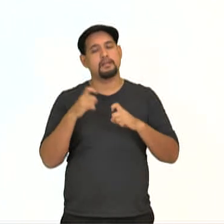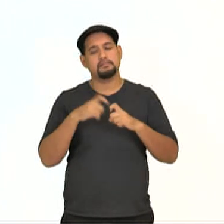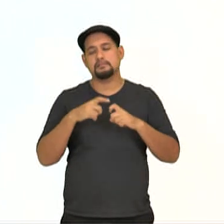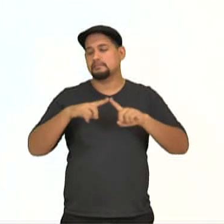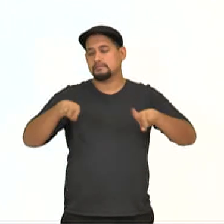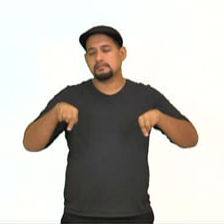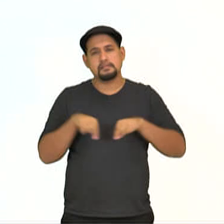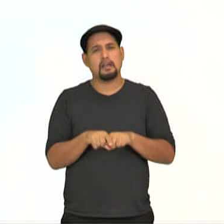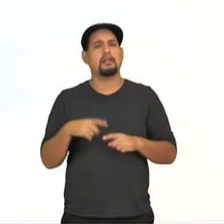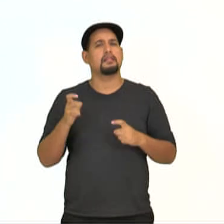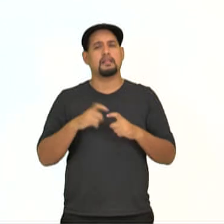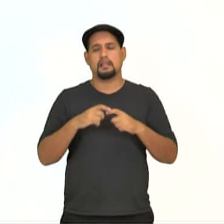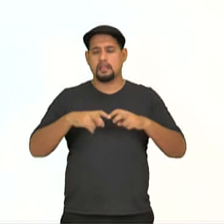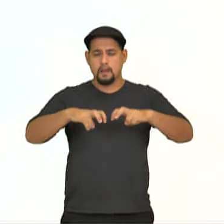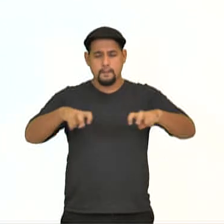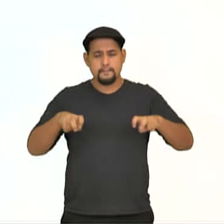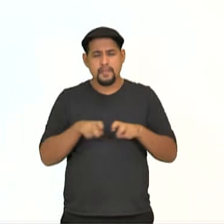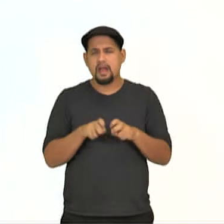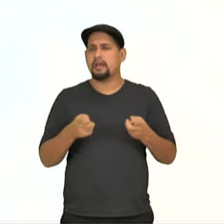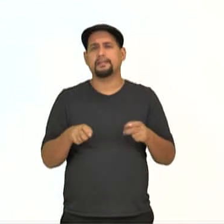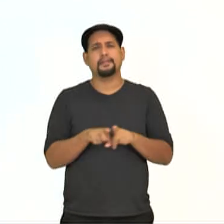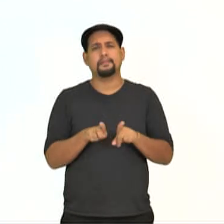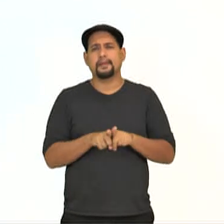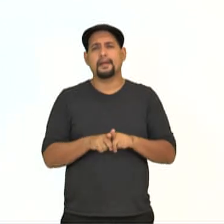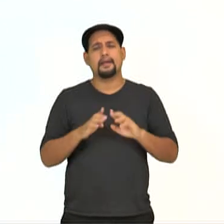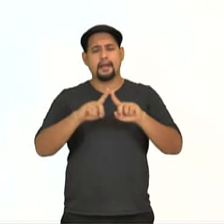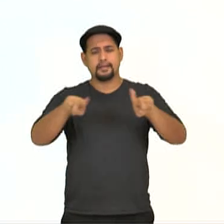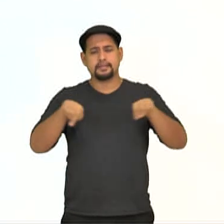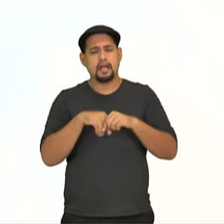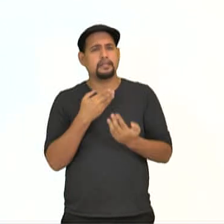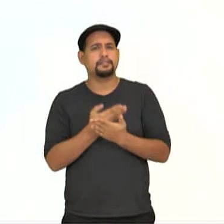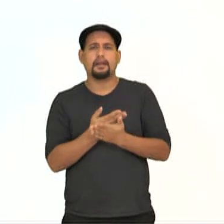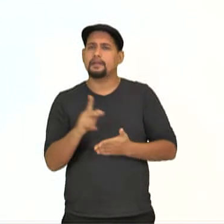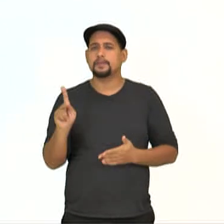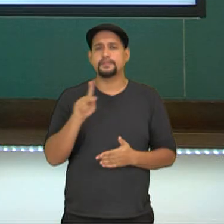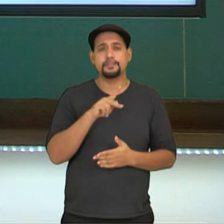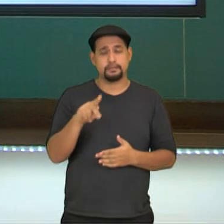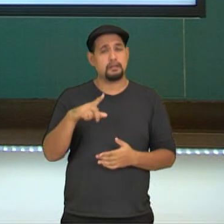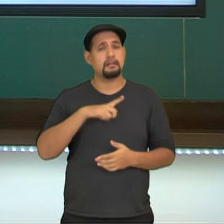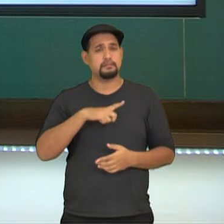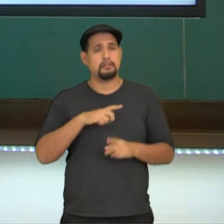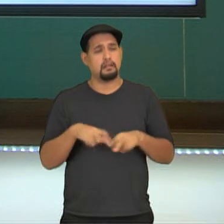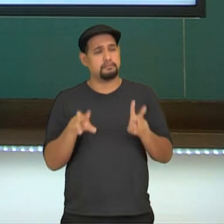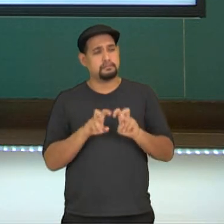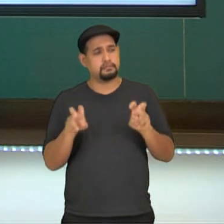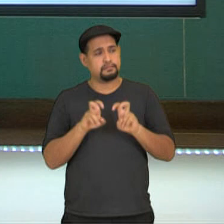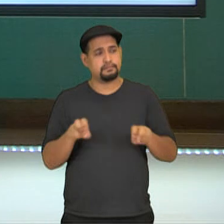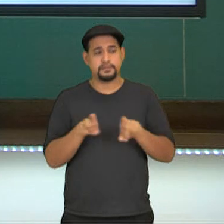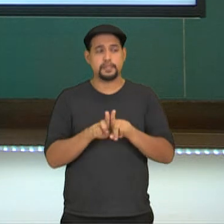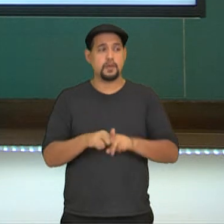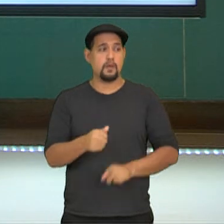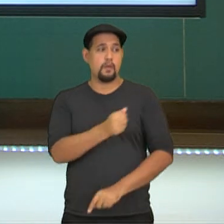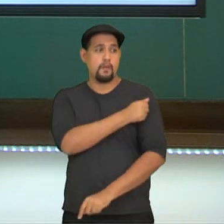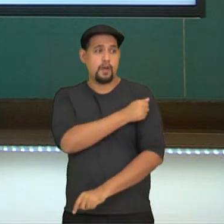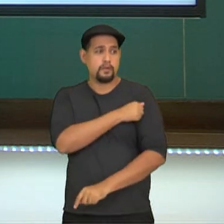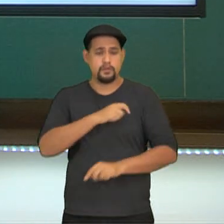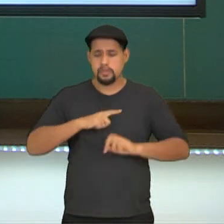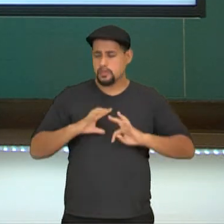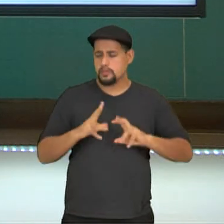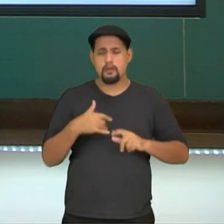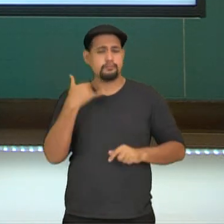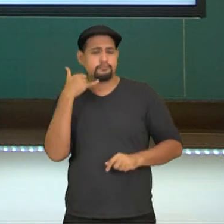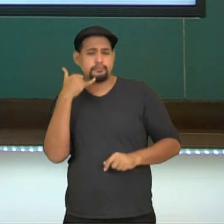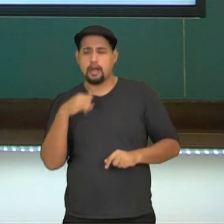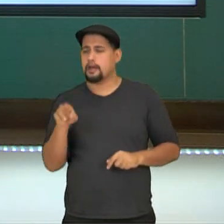o consultório do médico, a sala de aula do professor, muitas vezes tem um computador. Os alunos têm todos os seus